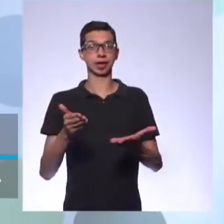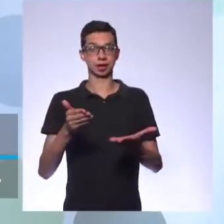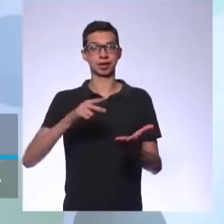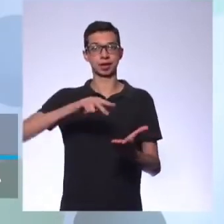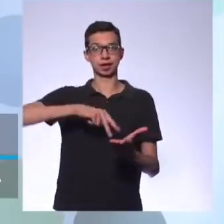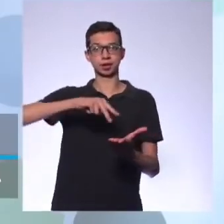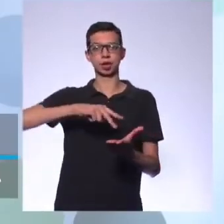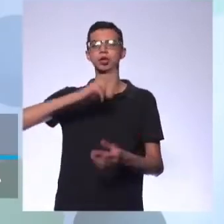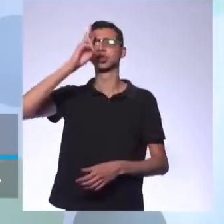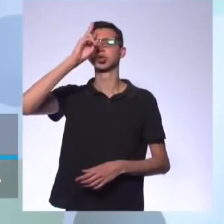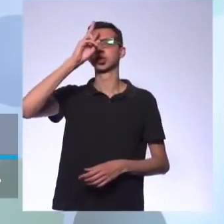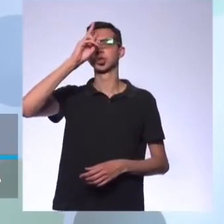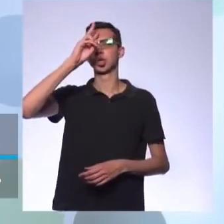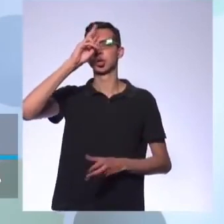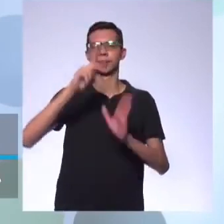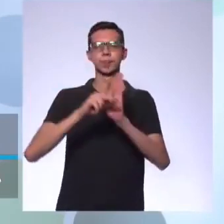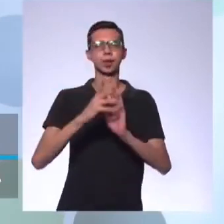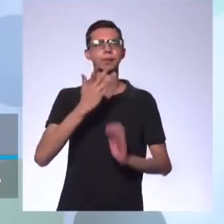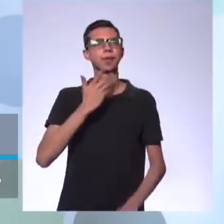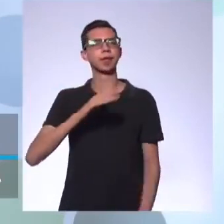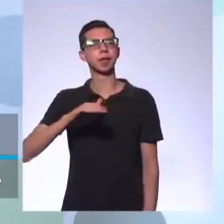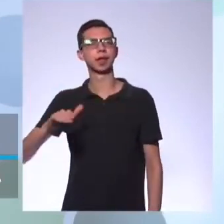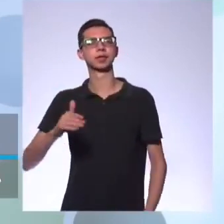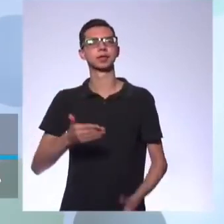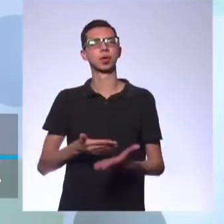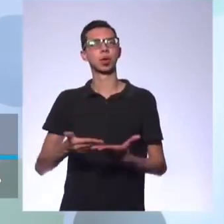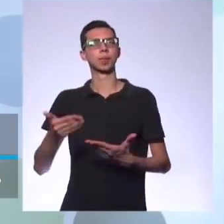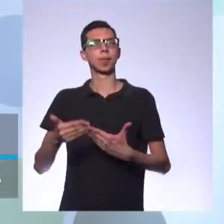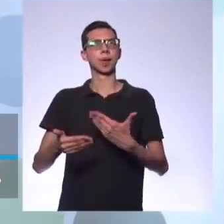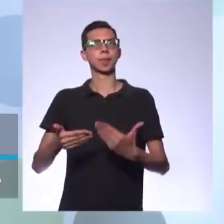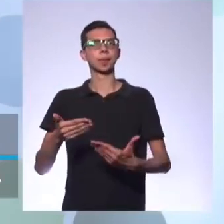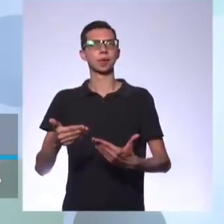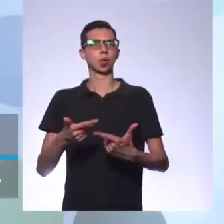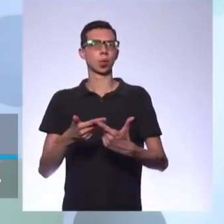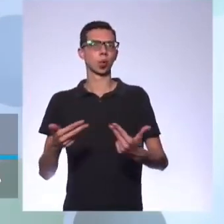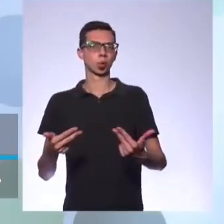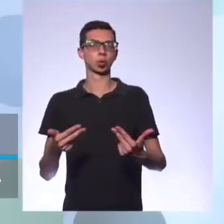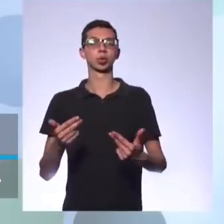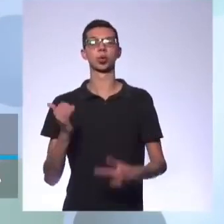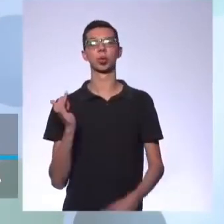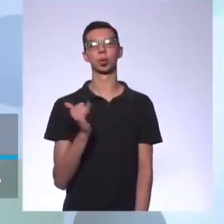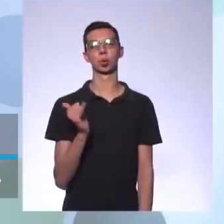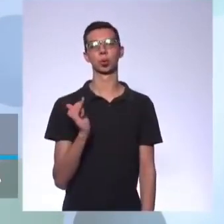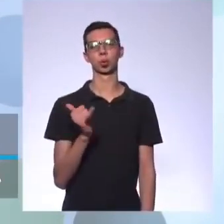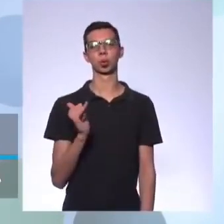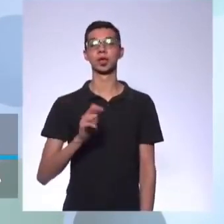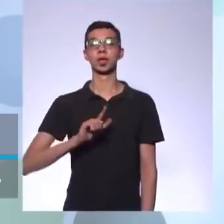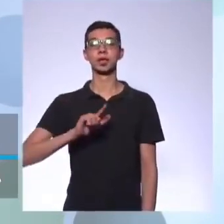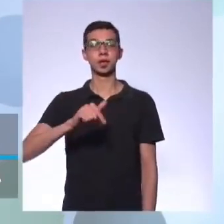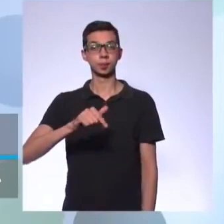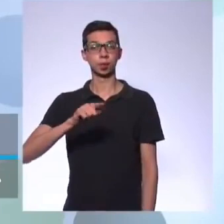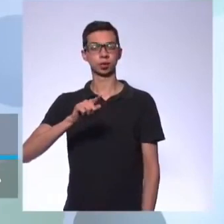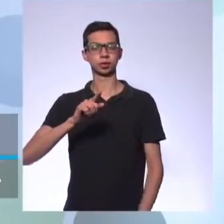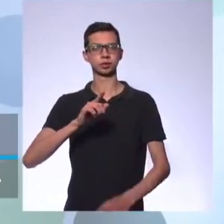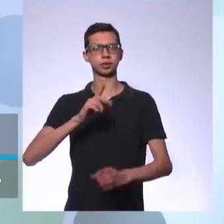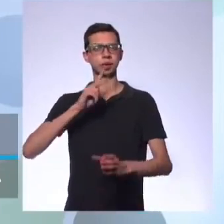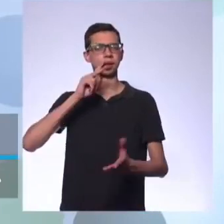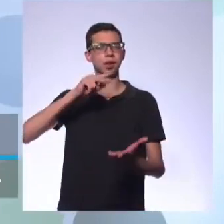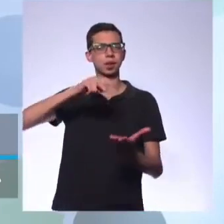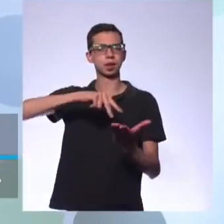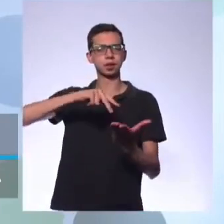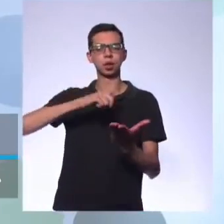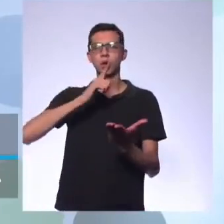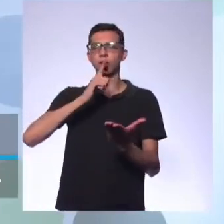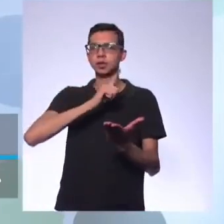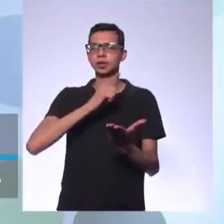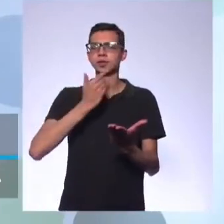né? Aqueles livros para criança, contos de fadas, eu lia quadrinhos. E quando você vai descobrir na leitura, você descobre